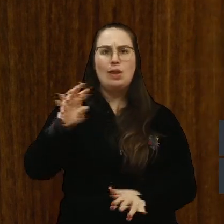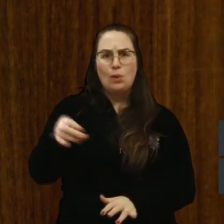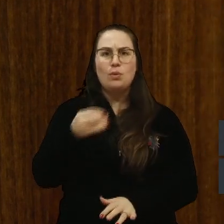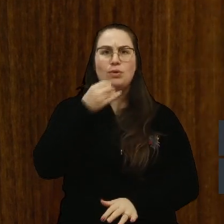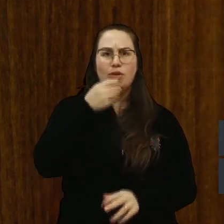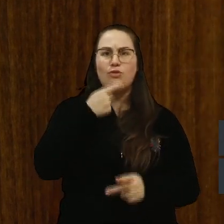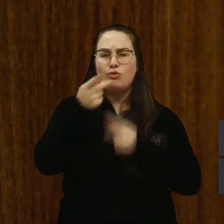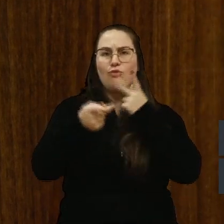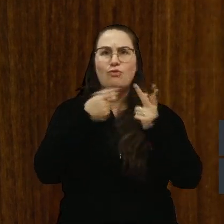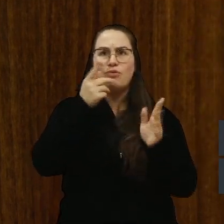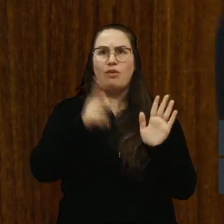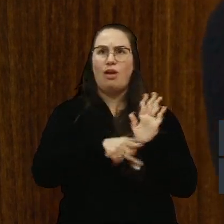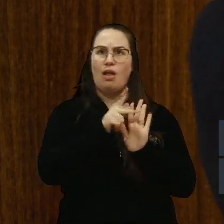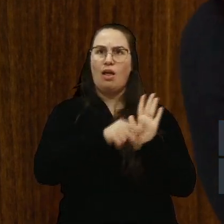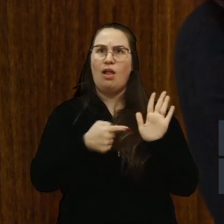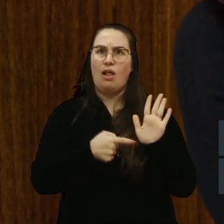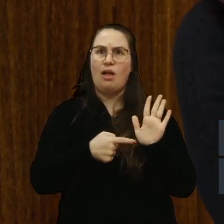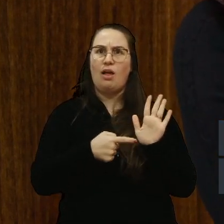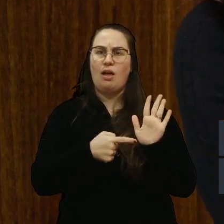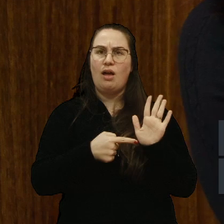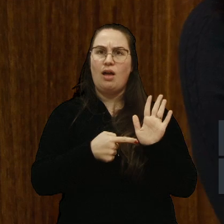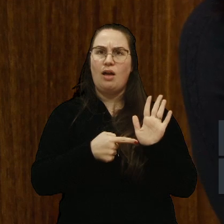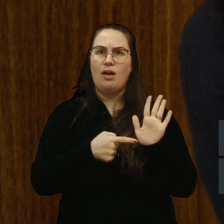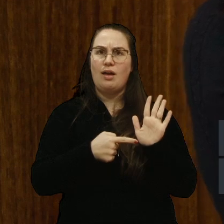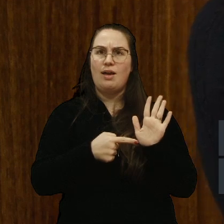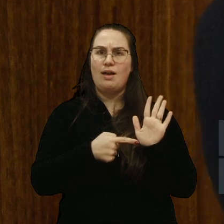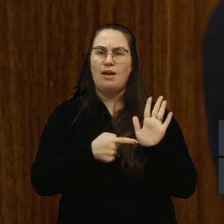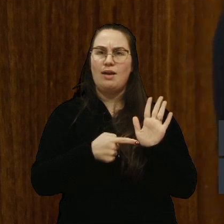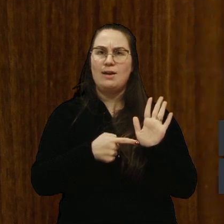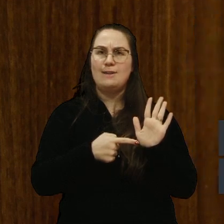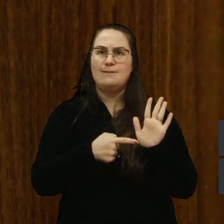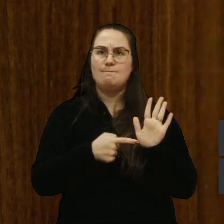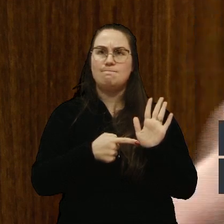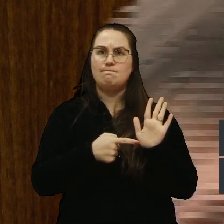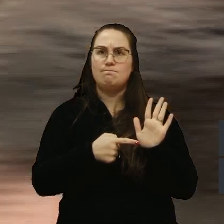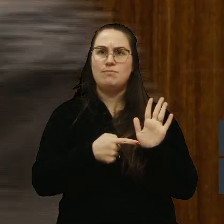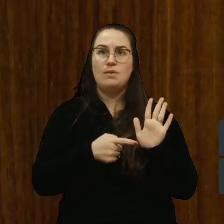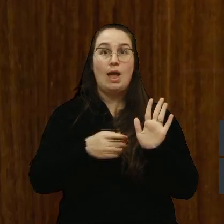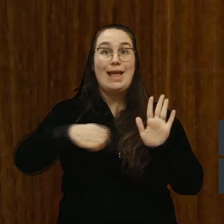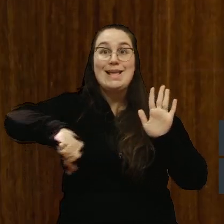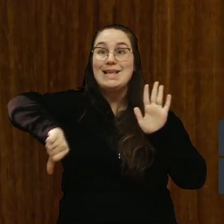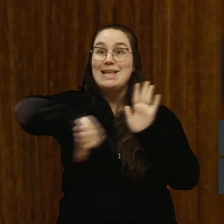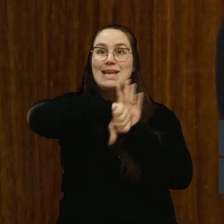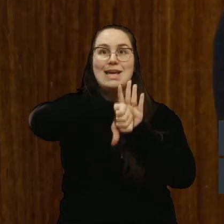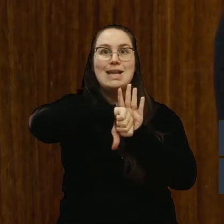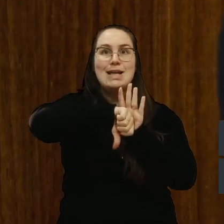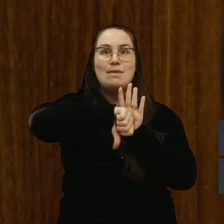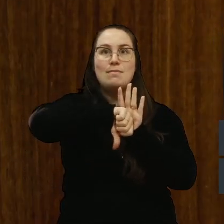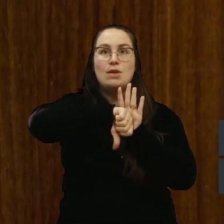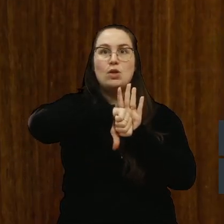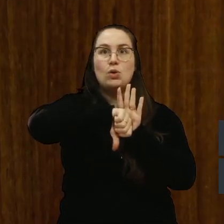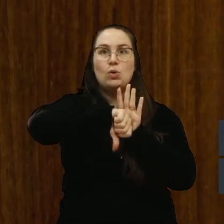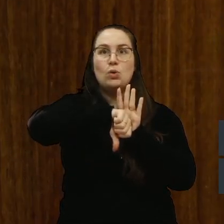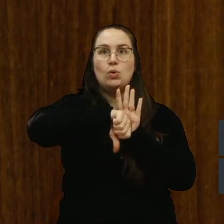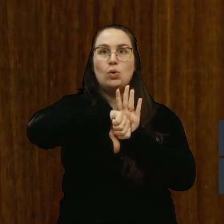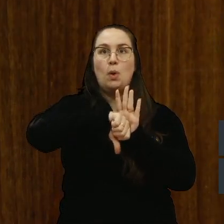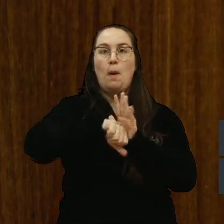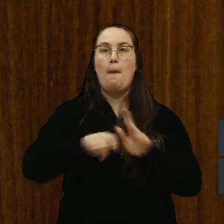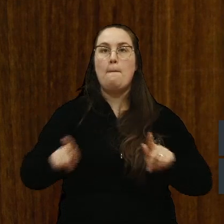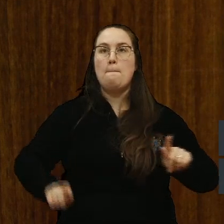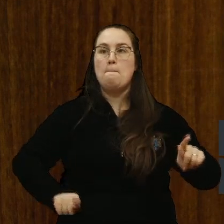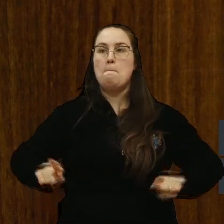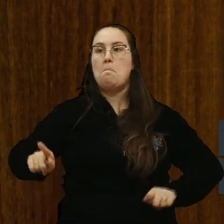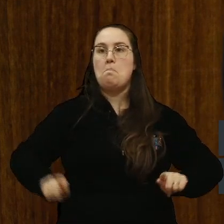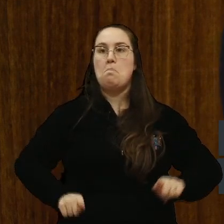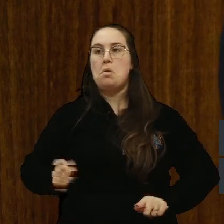falar sobre eles. Esse projeto, além de ser um crime com o nosso primo rico, parece que